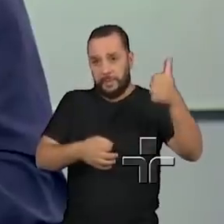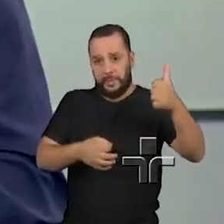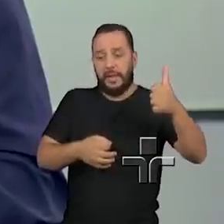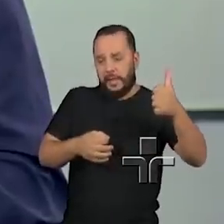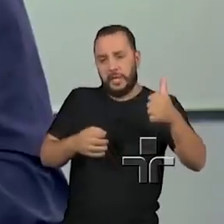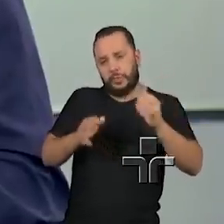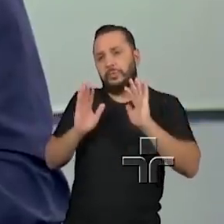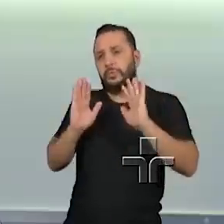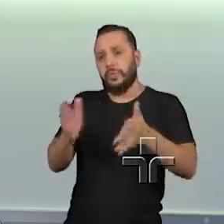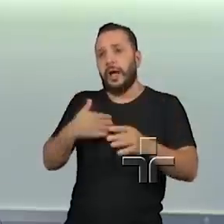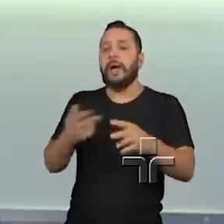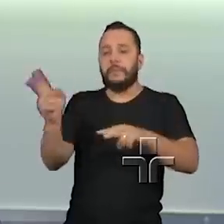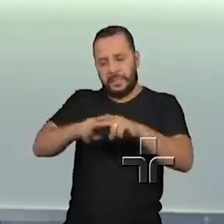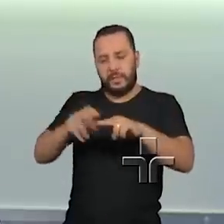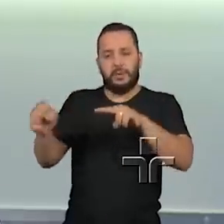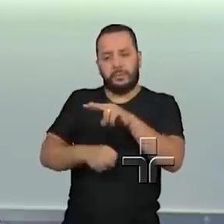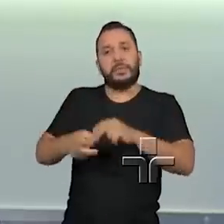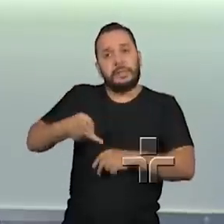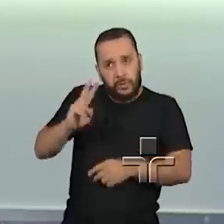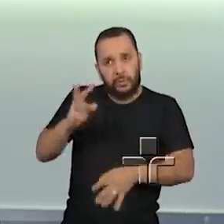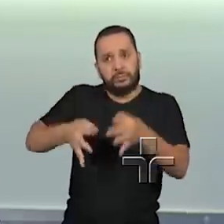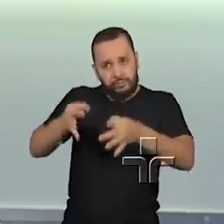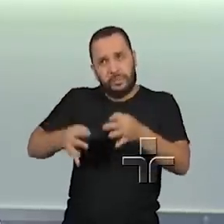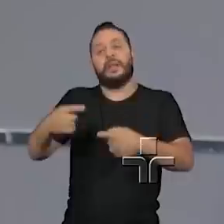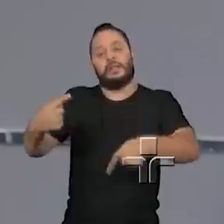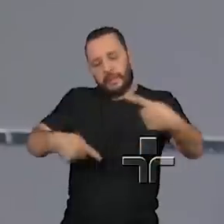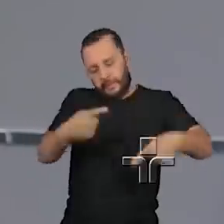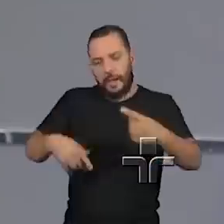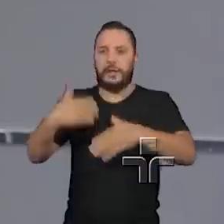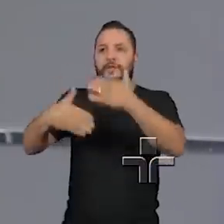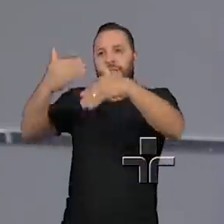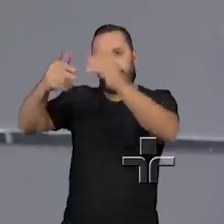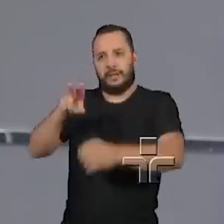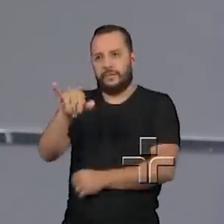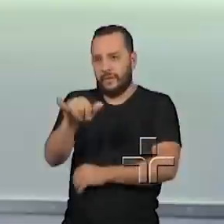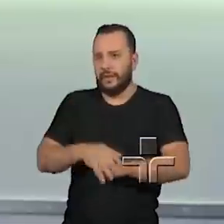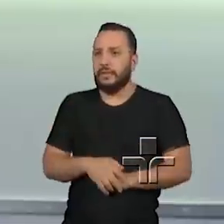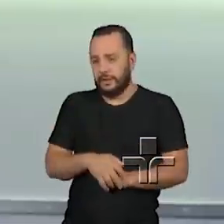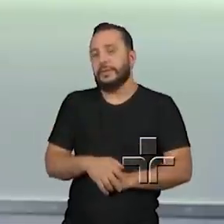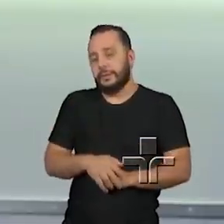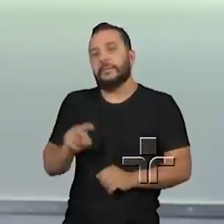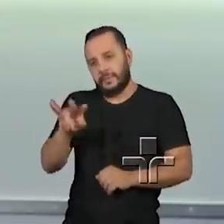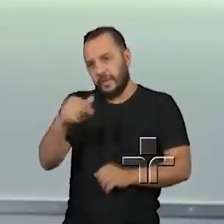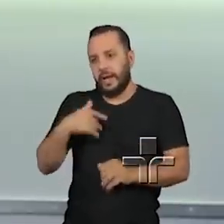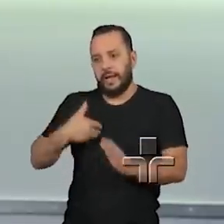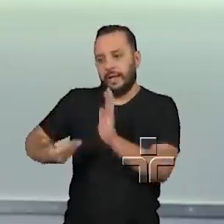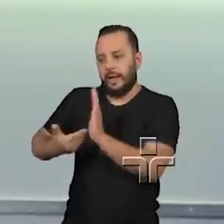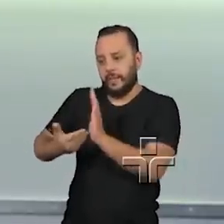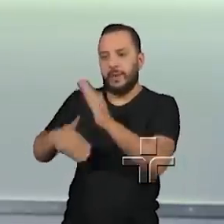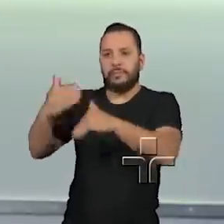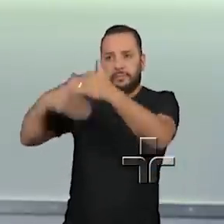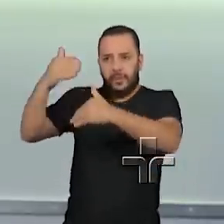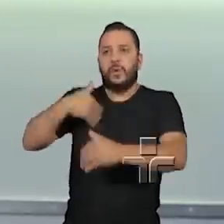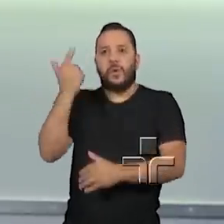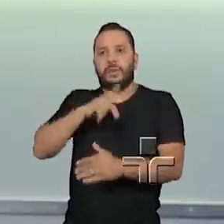cautelares. E a prisão em segunda instância também, que é um debate que está bastante avançado. Muito polêmico também. Polêmico, é mas que está avançado na Câmara. Acho que a gente conseguiu chegar